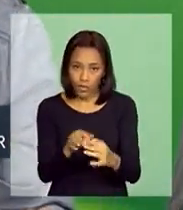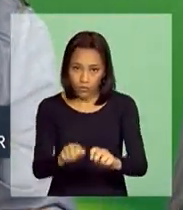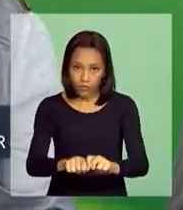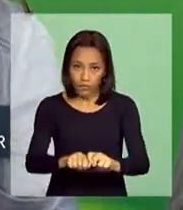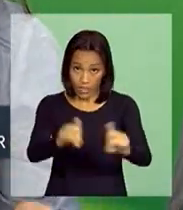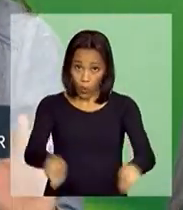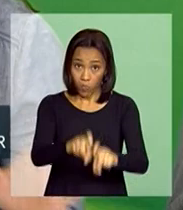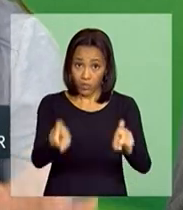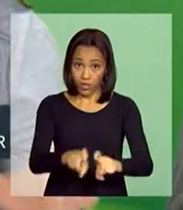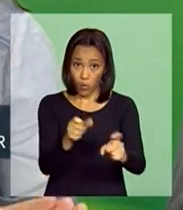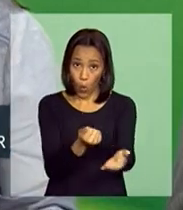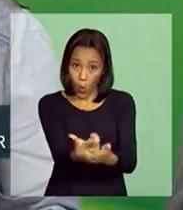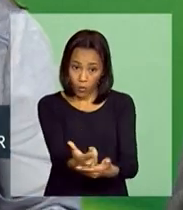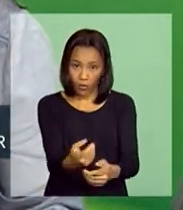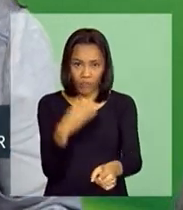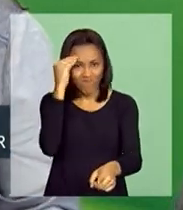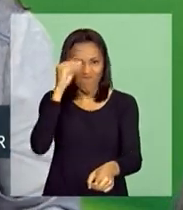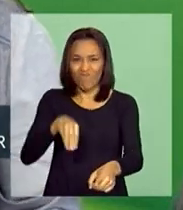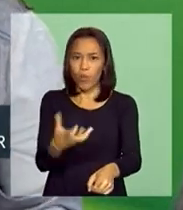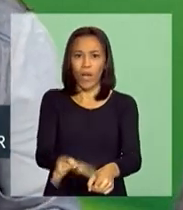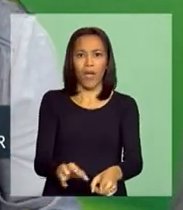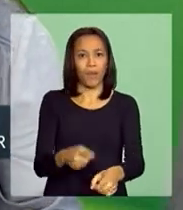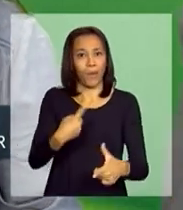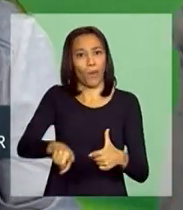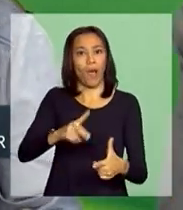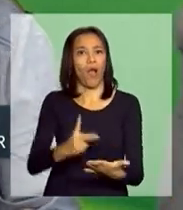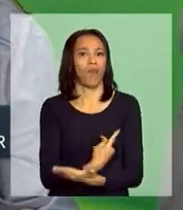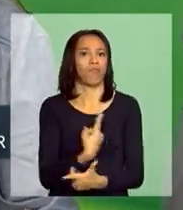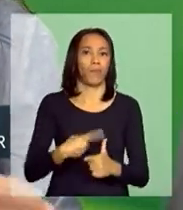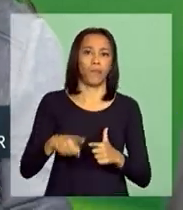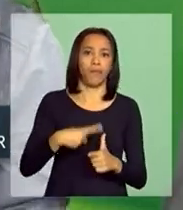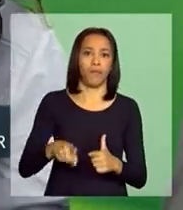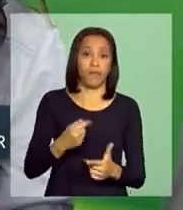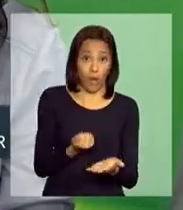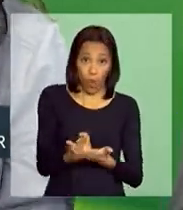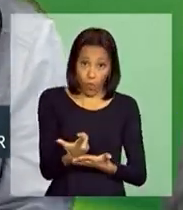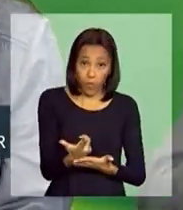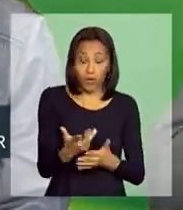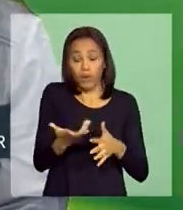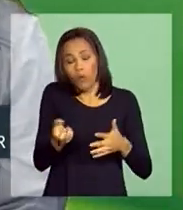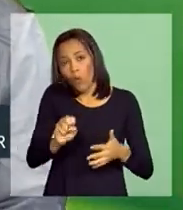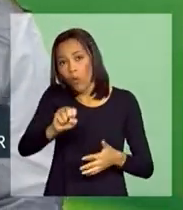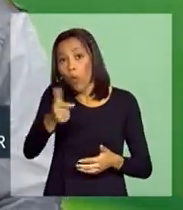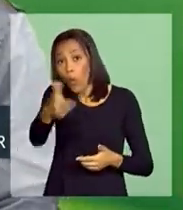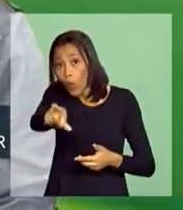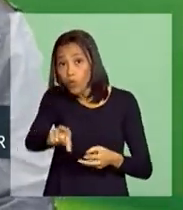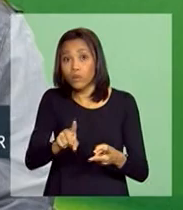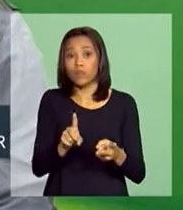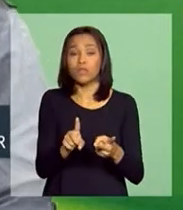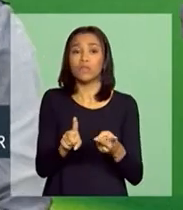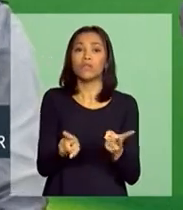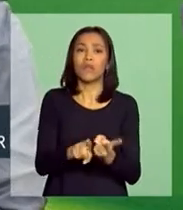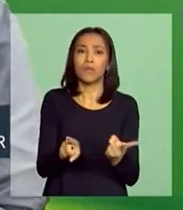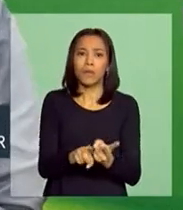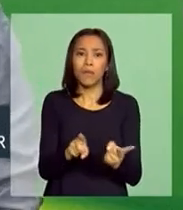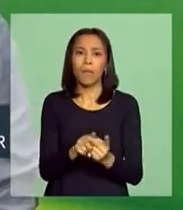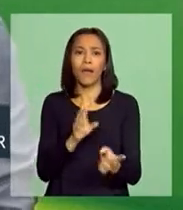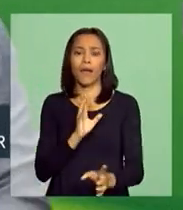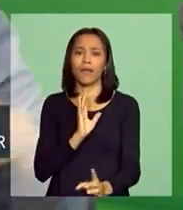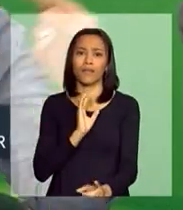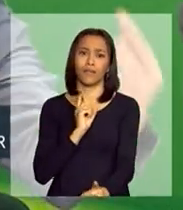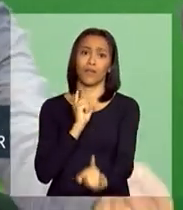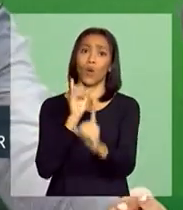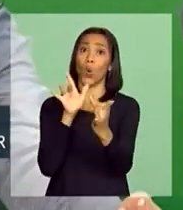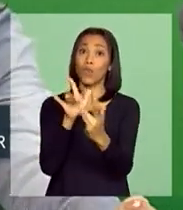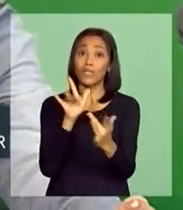eletrônico para dizer não quero ou dê o problema né outro para encontrar essa instituição financeira